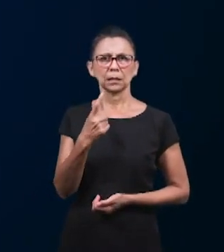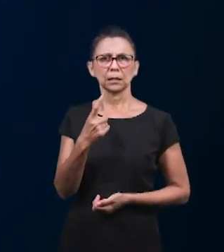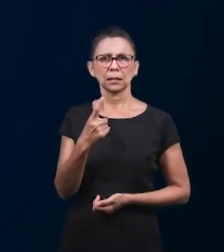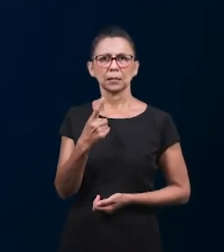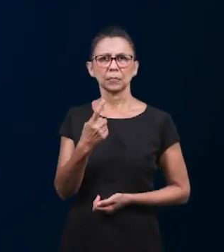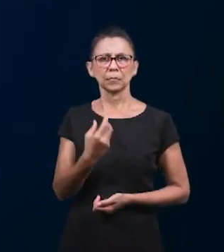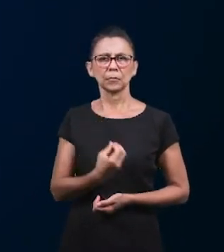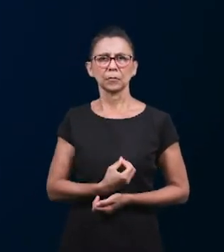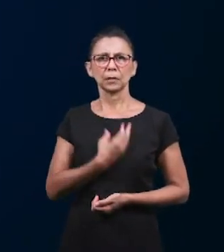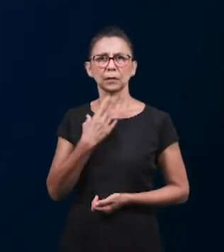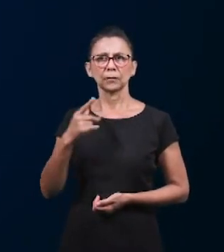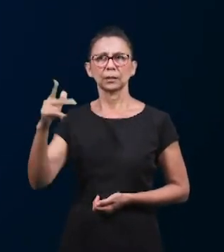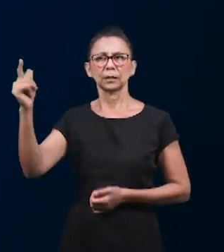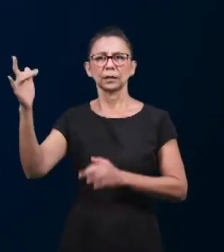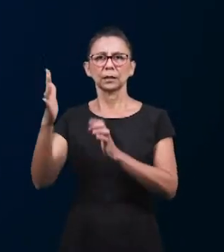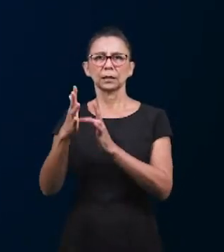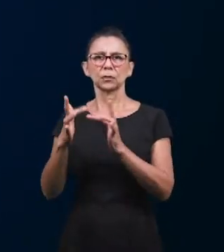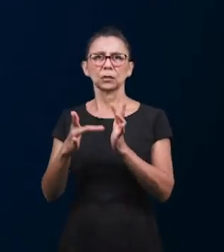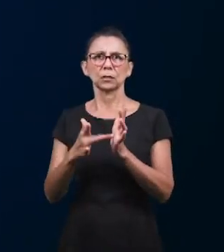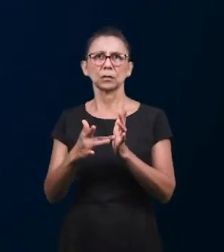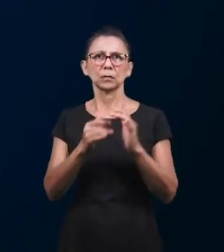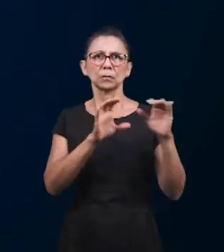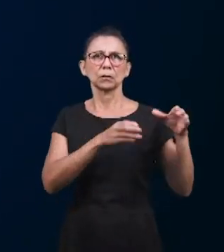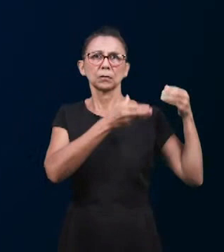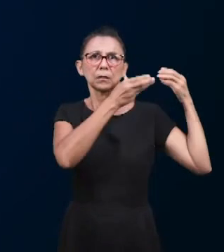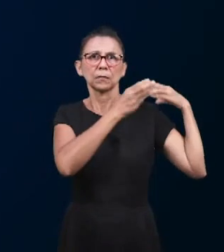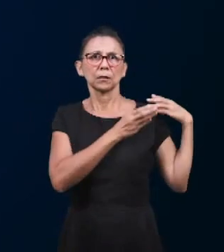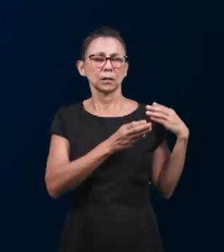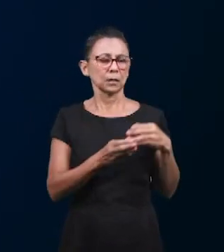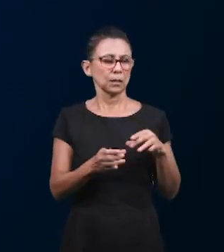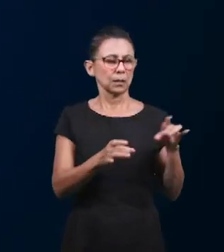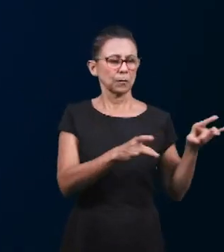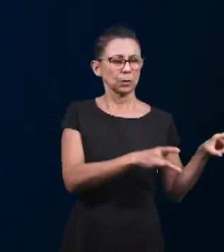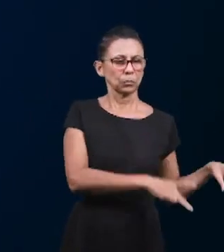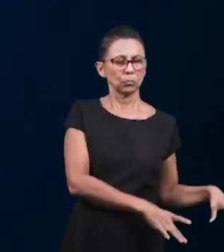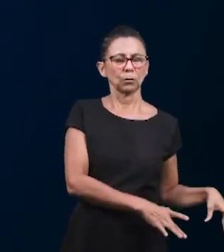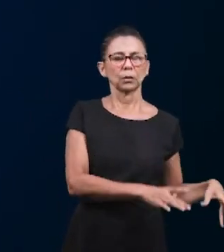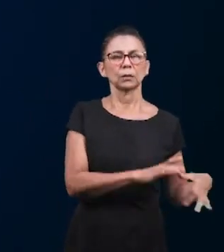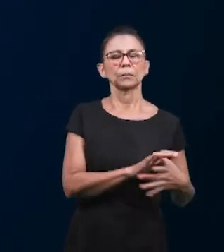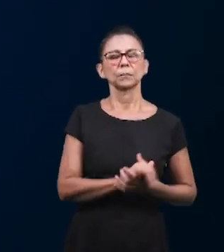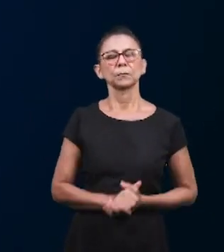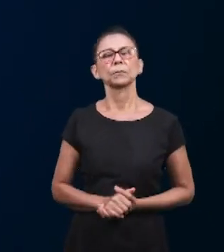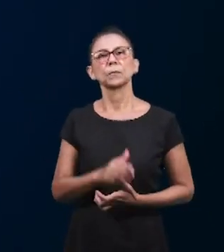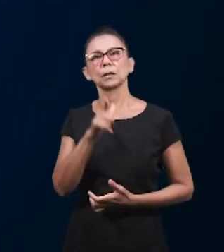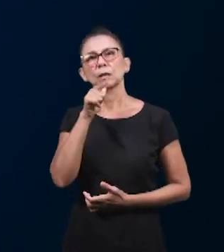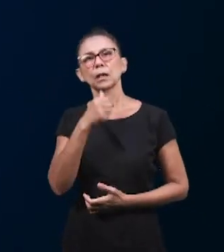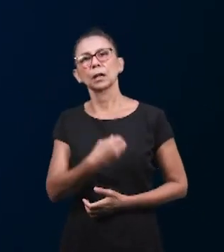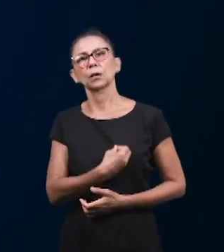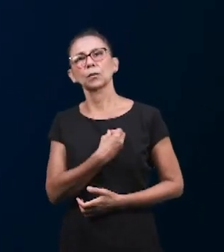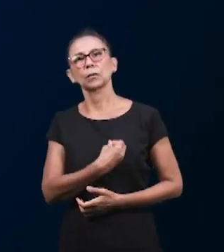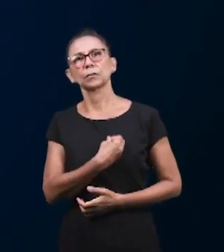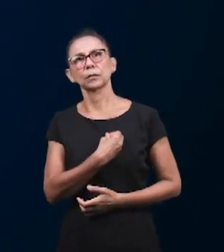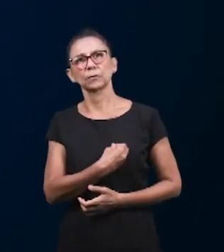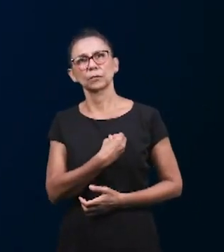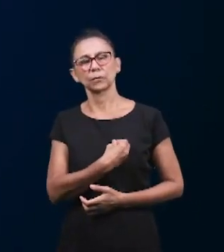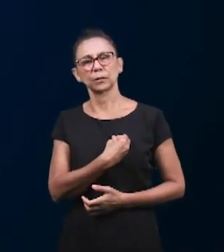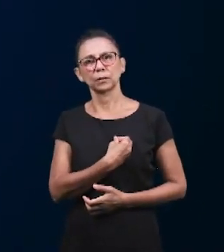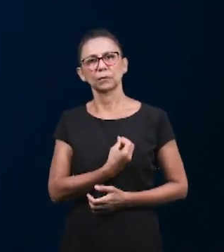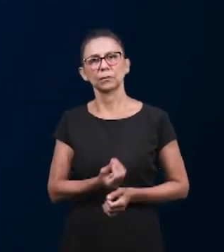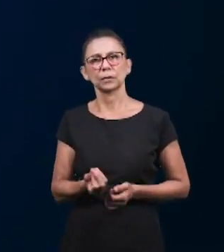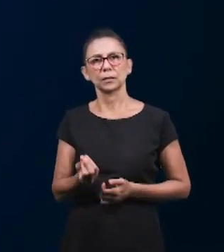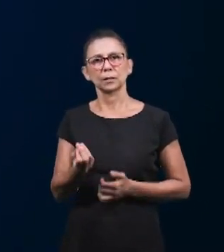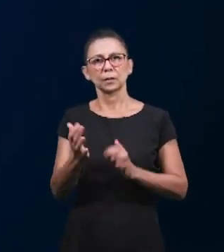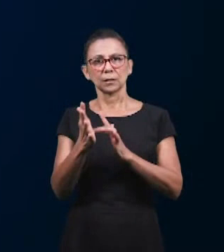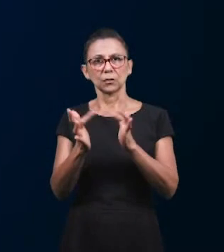é Jesus, e abandona o seu cântaro junto à fonte temporal, pois a água viva já passava a jorrar no